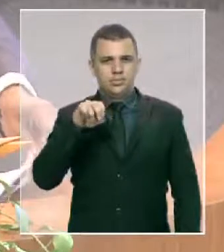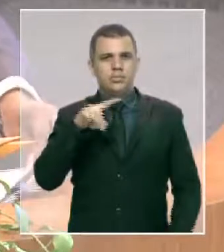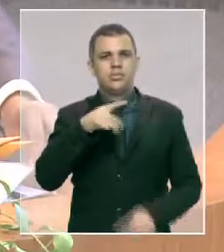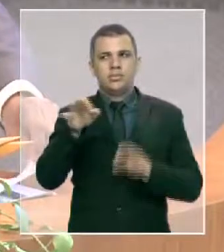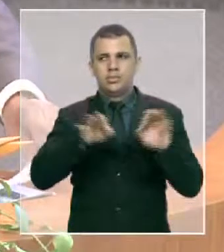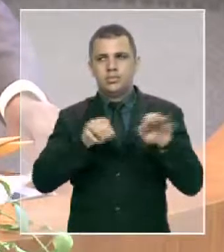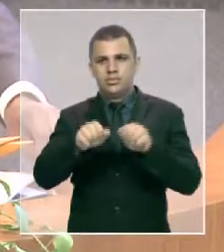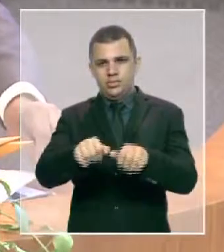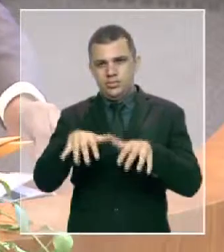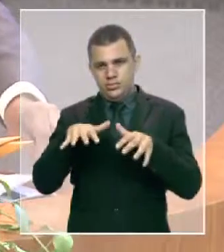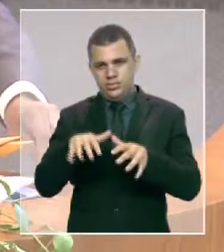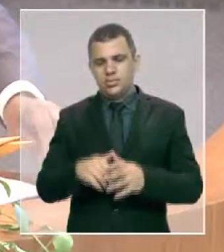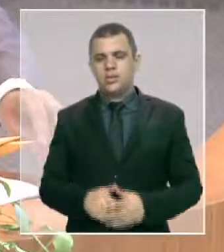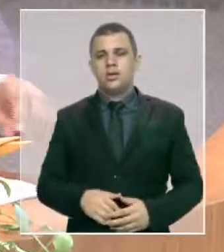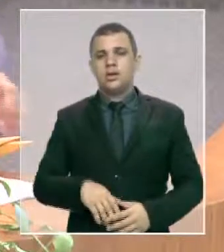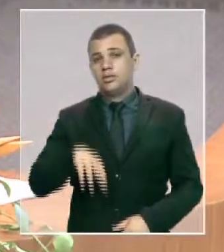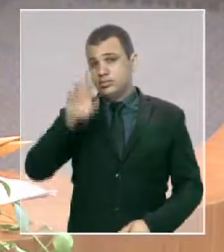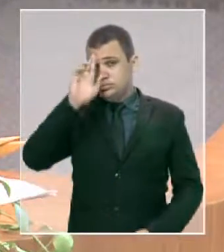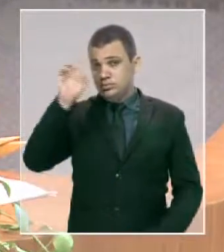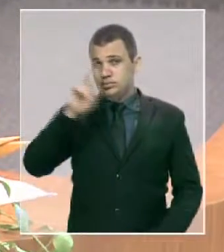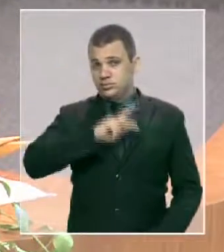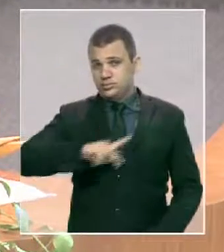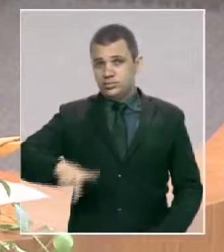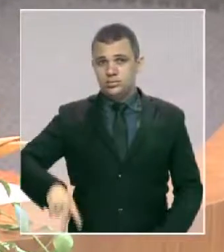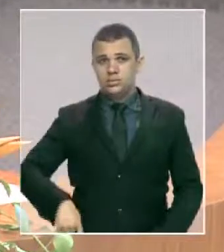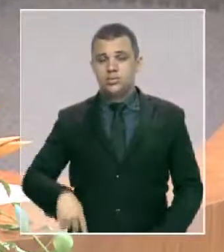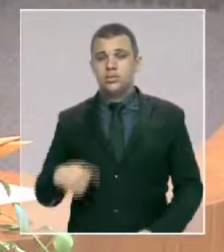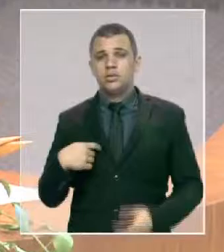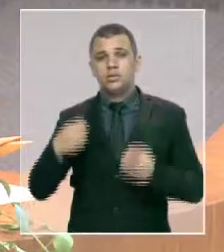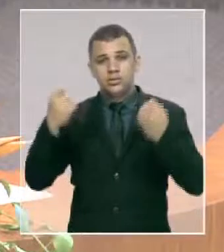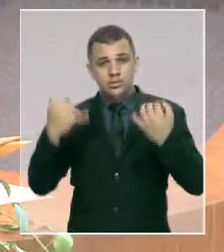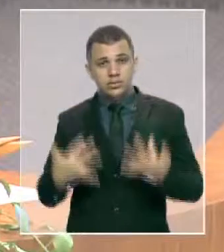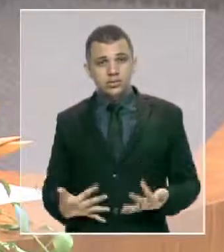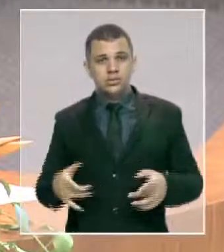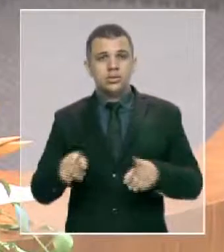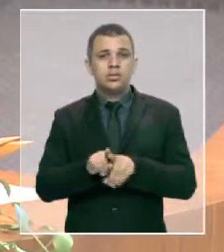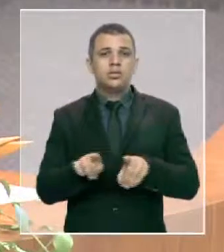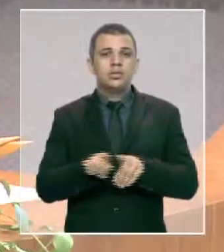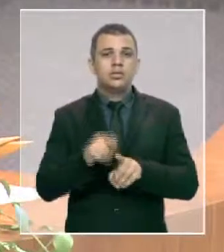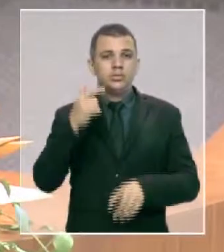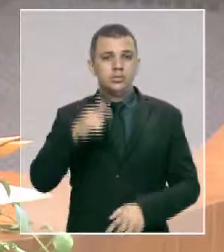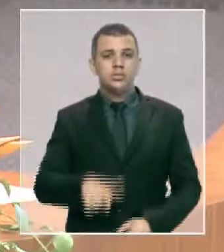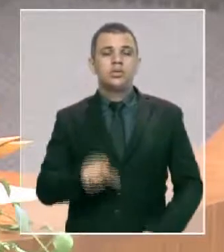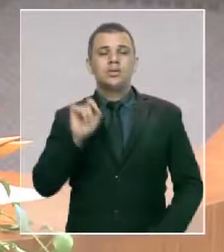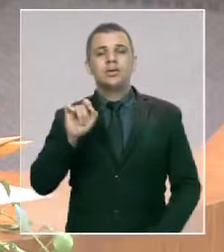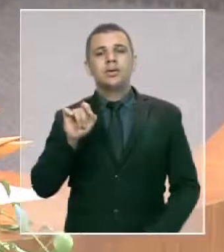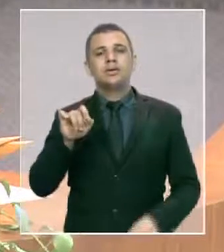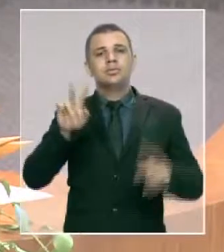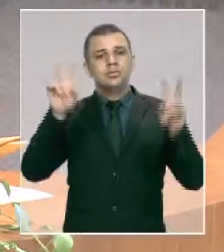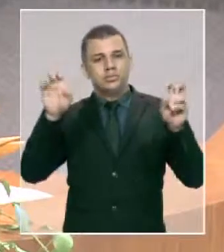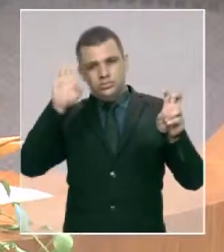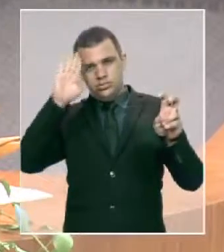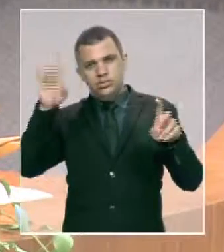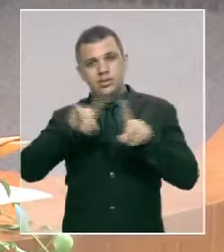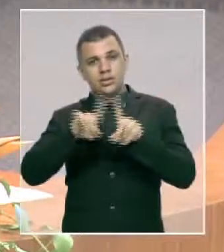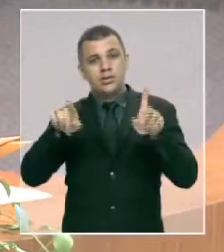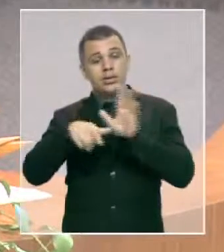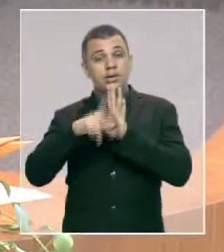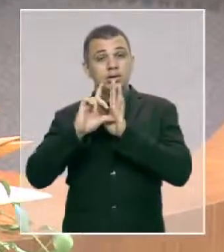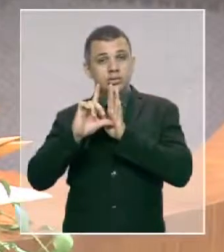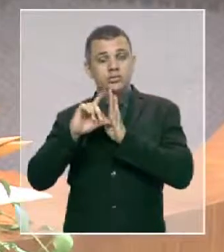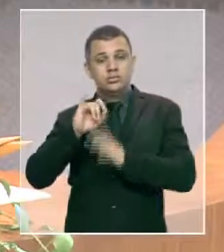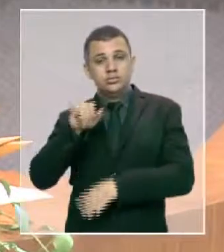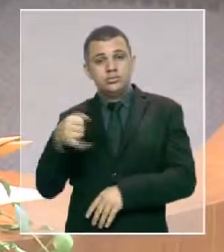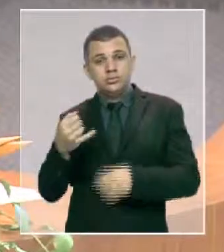Senhor presidente, mas eu retomo, antes de falar do assunto principal, aproveitando para falar das